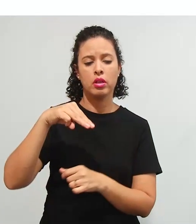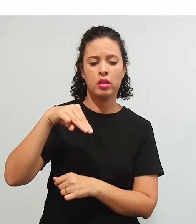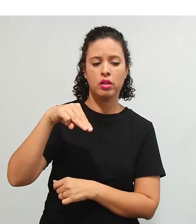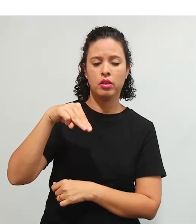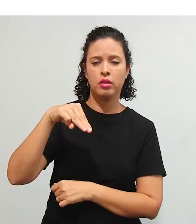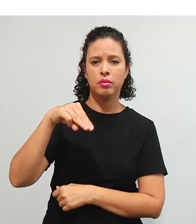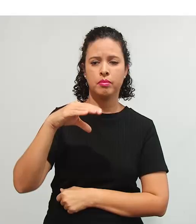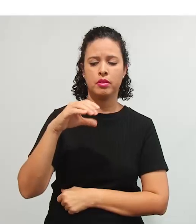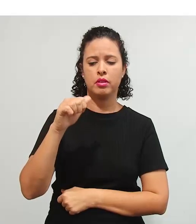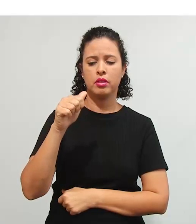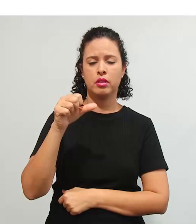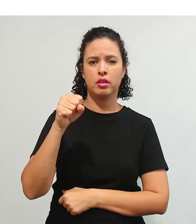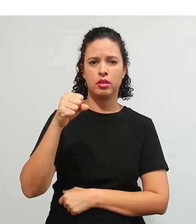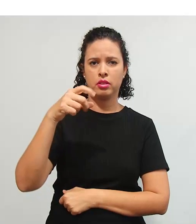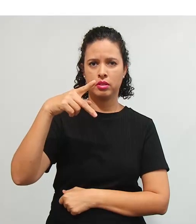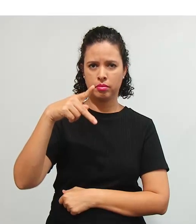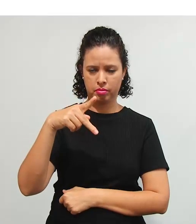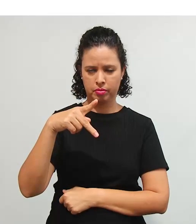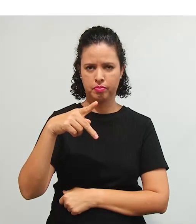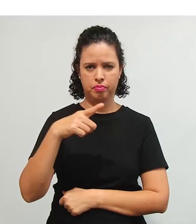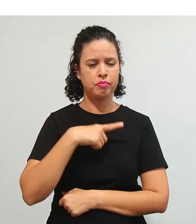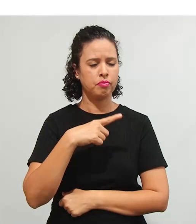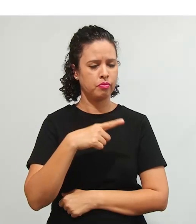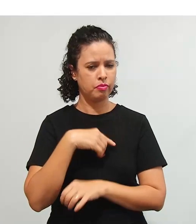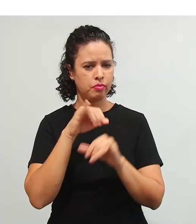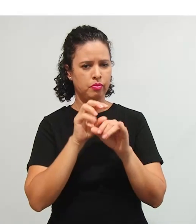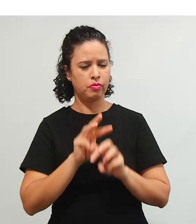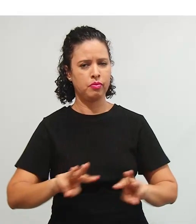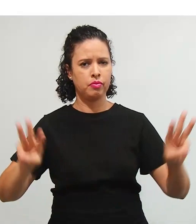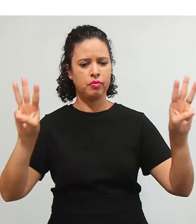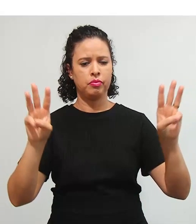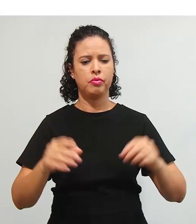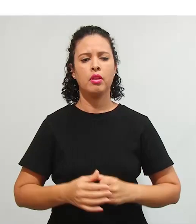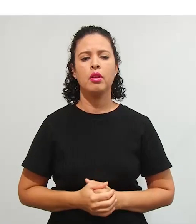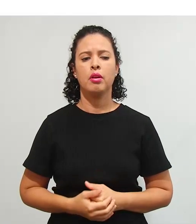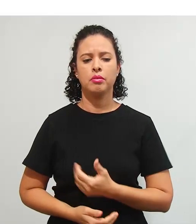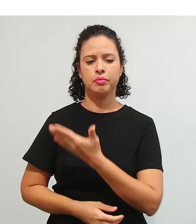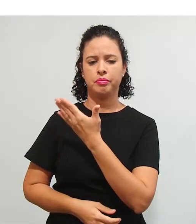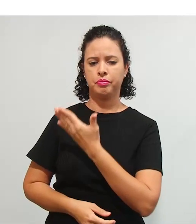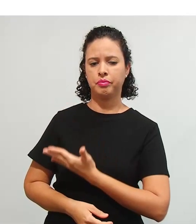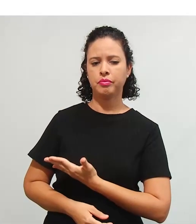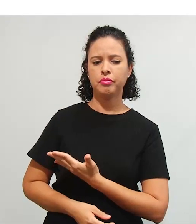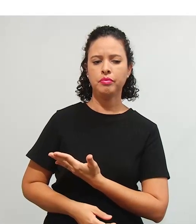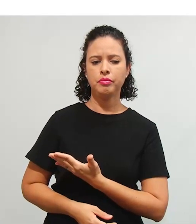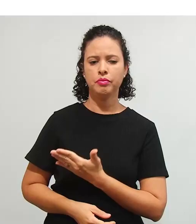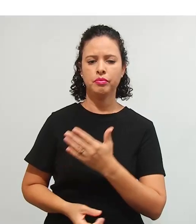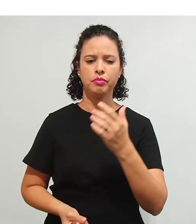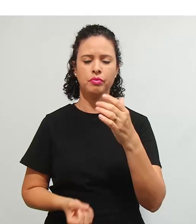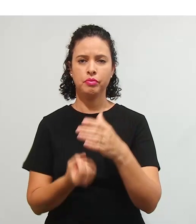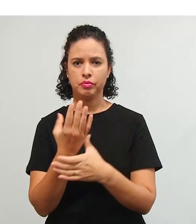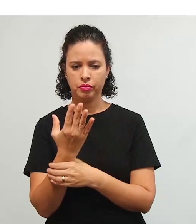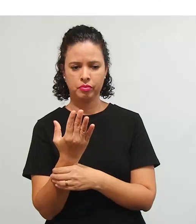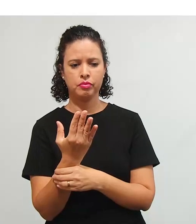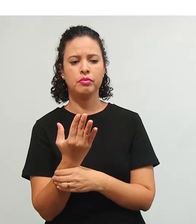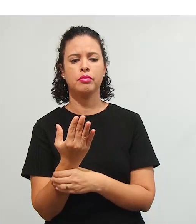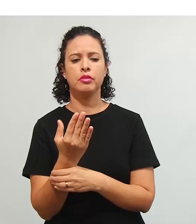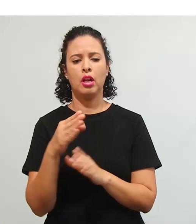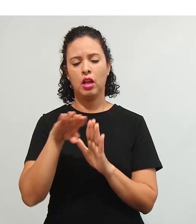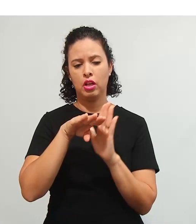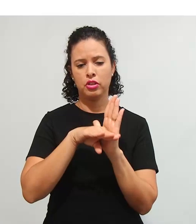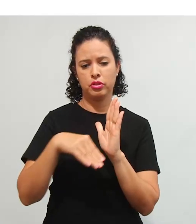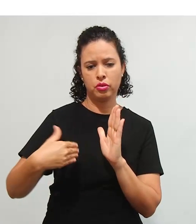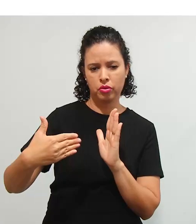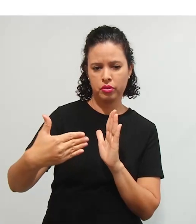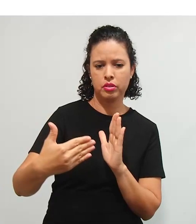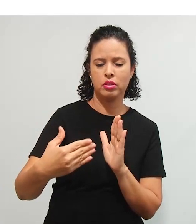da STN. Então, vamos aqui. Classificação quanto à origem. Então, as receitas correntes, não